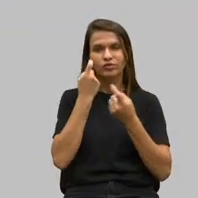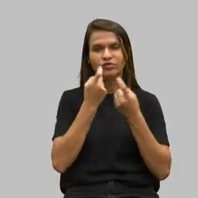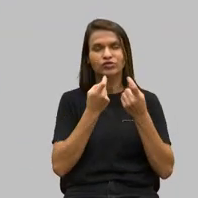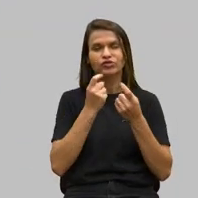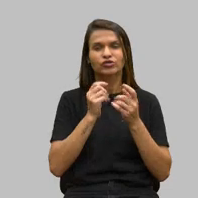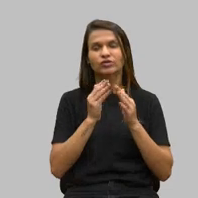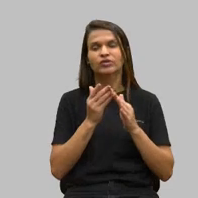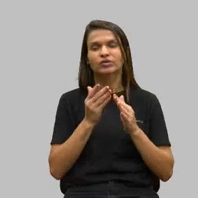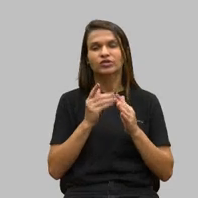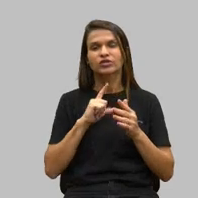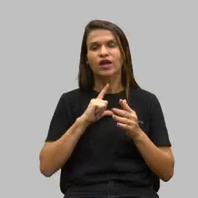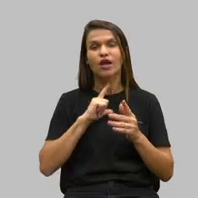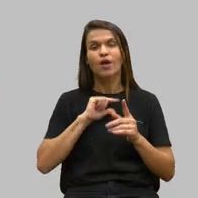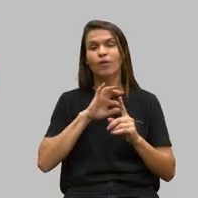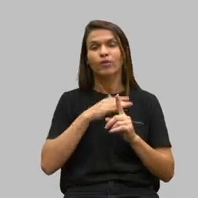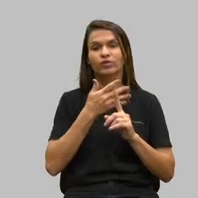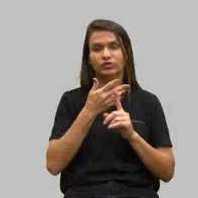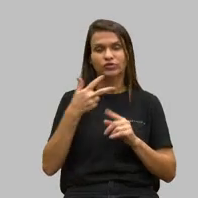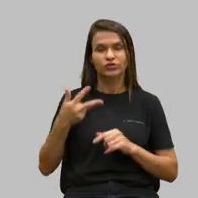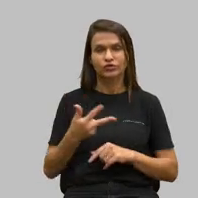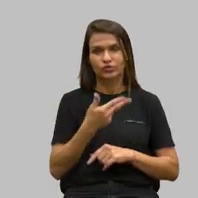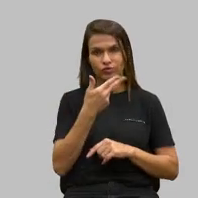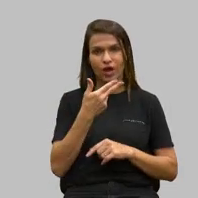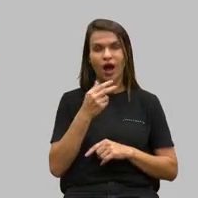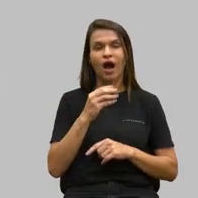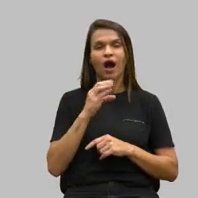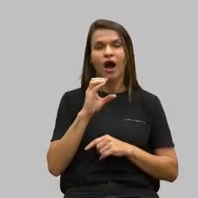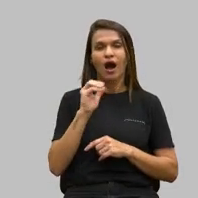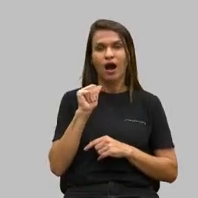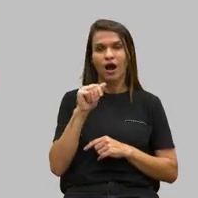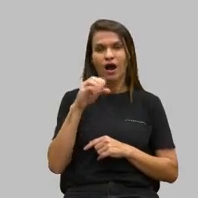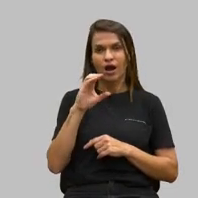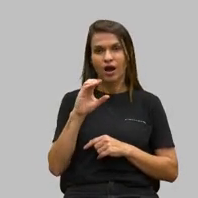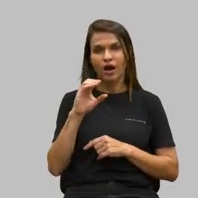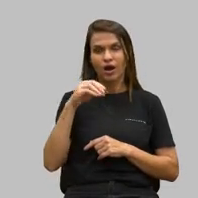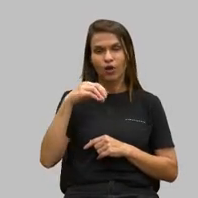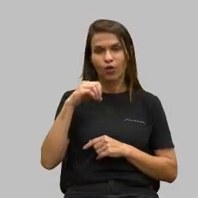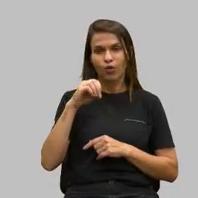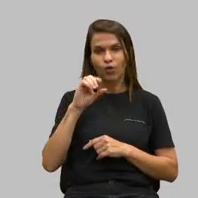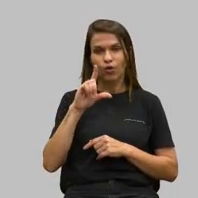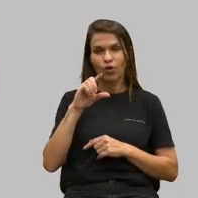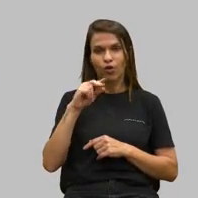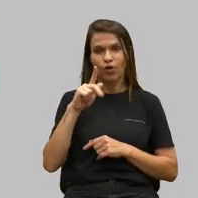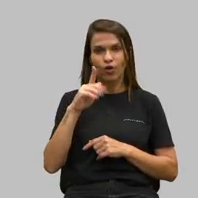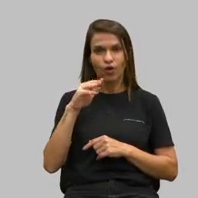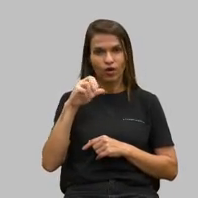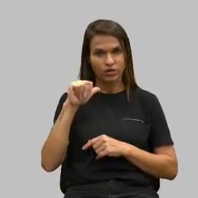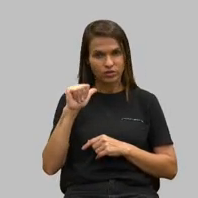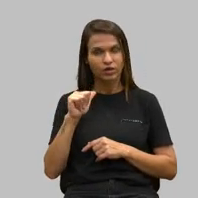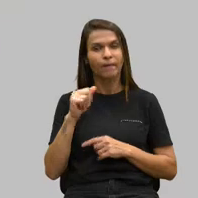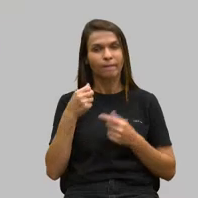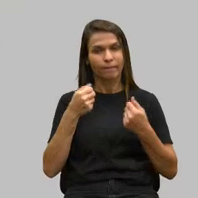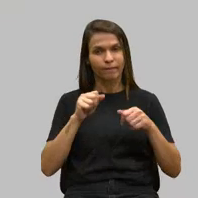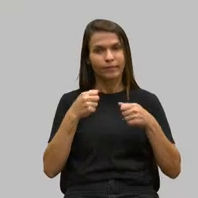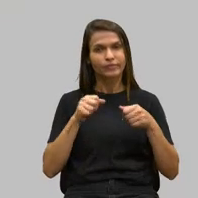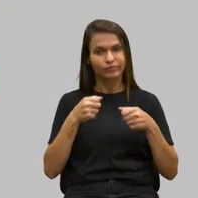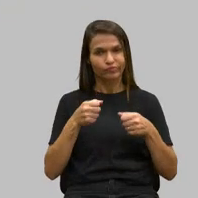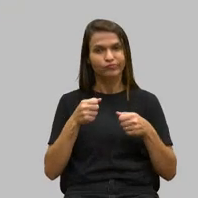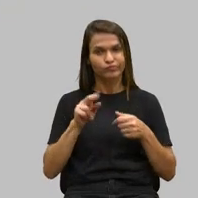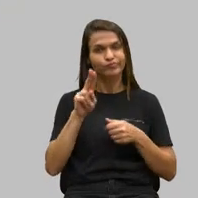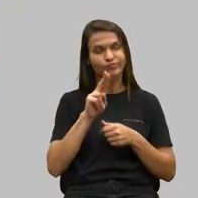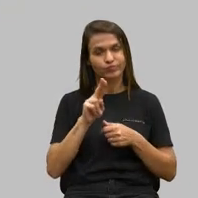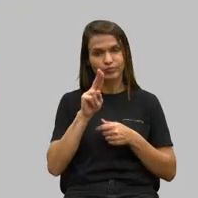considera que cirurgia oncológica é curativa no momento certo e nós não podemos restringir cirurgias oncológicas.